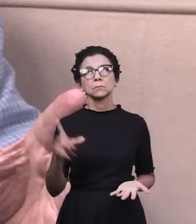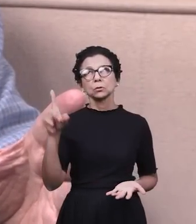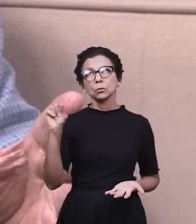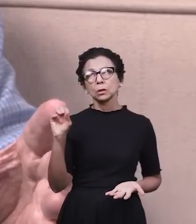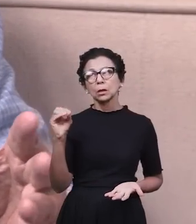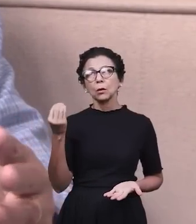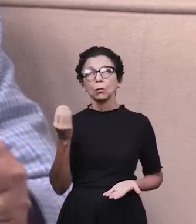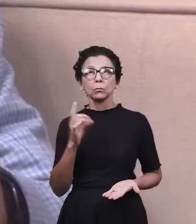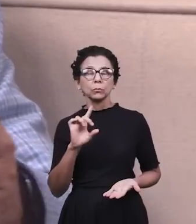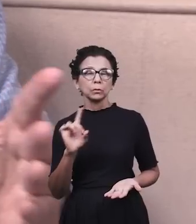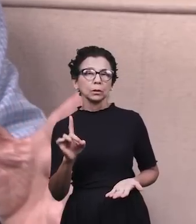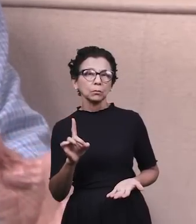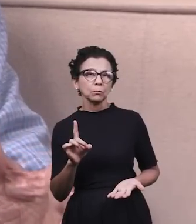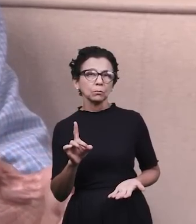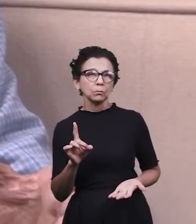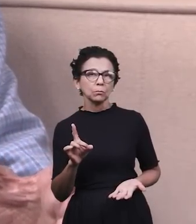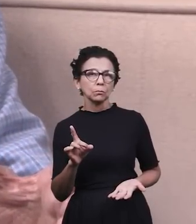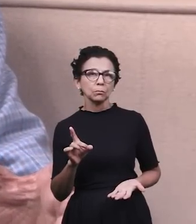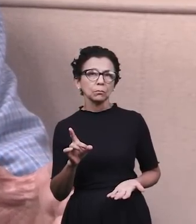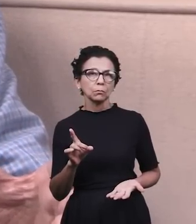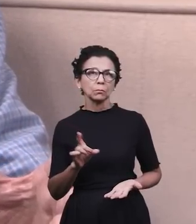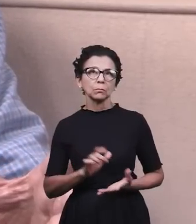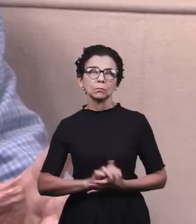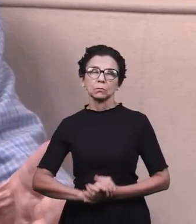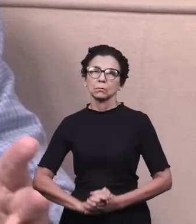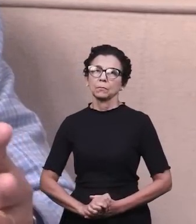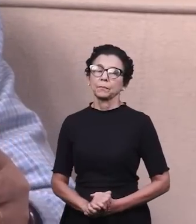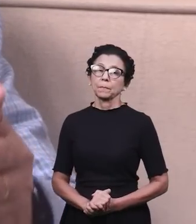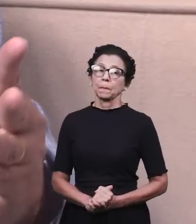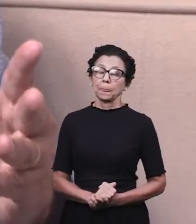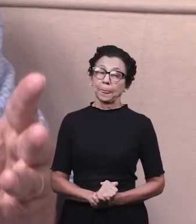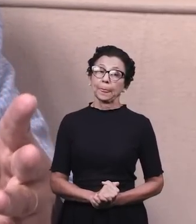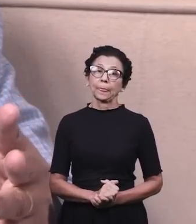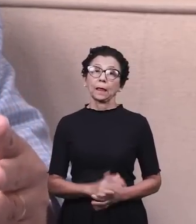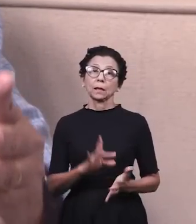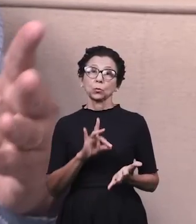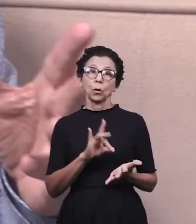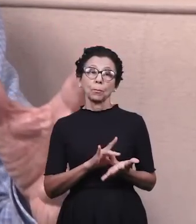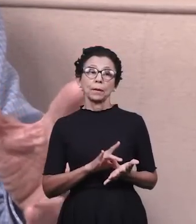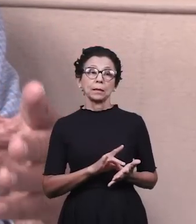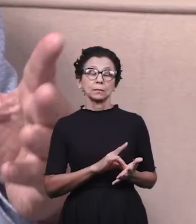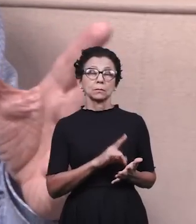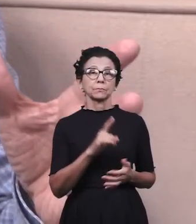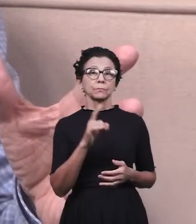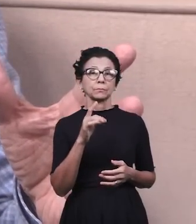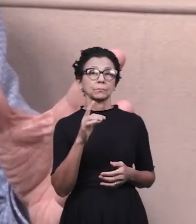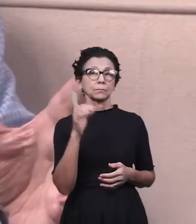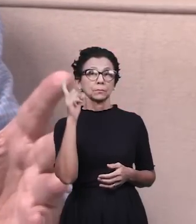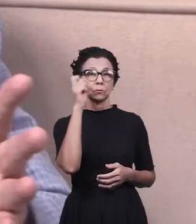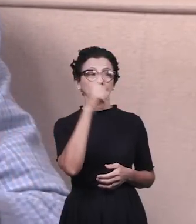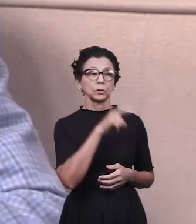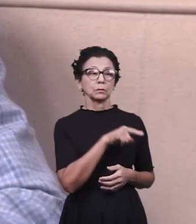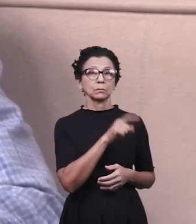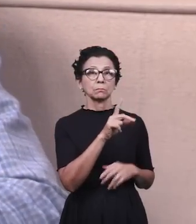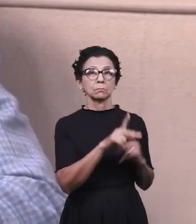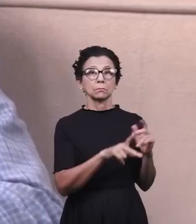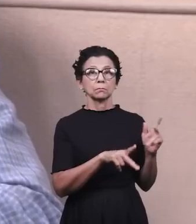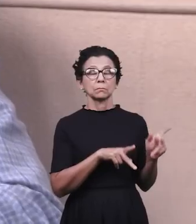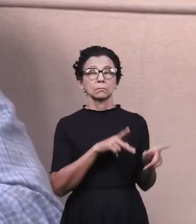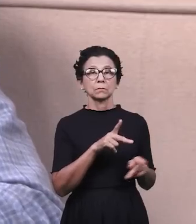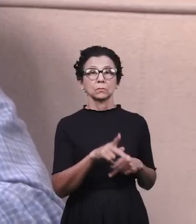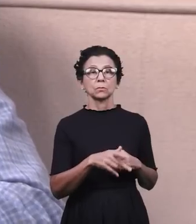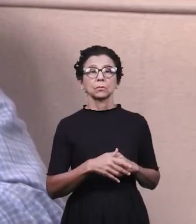E há pessoas que nem querem mais viver. Estão numa situação tão difícil, de tanta tristeza, tantos problemas.